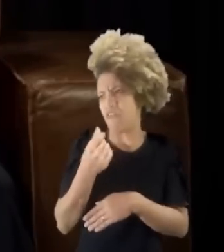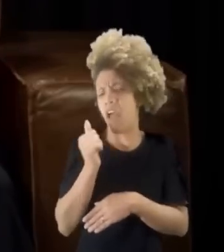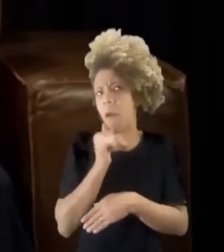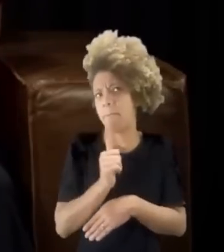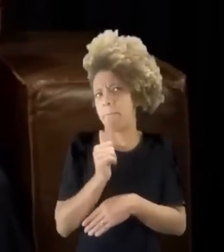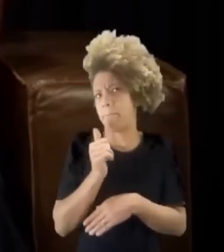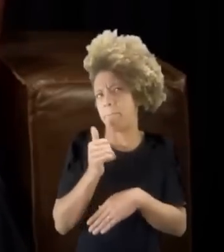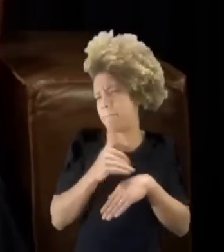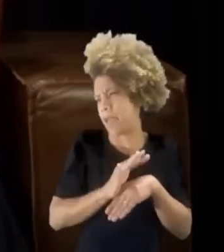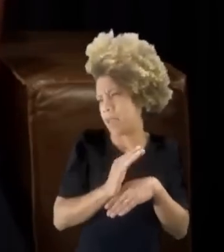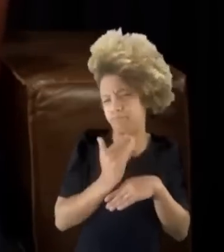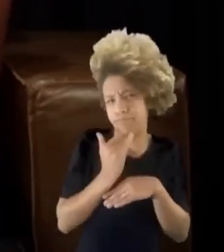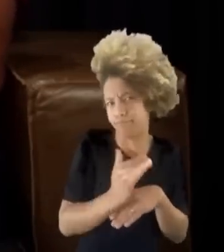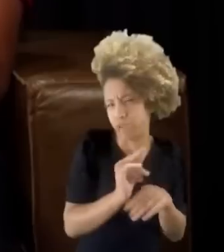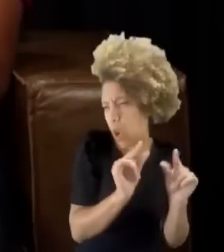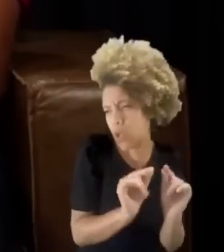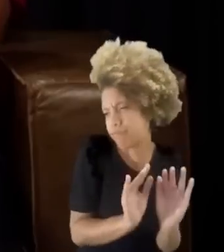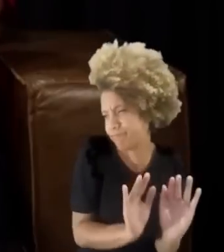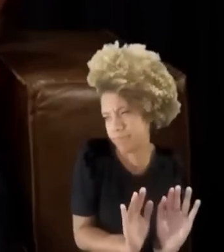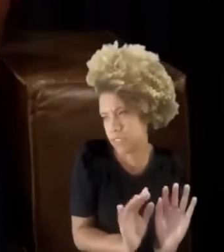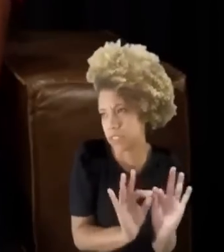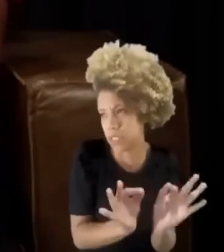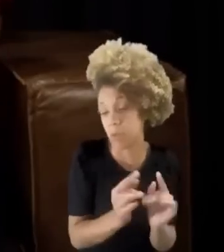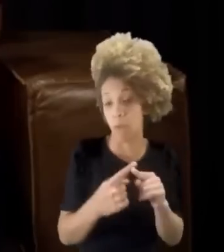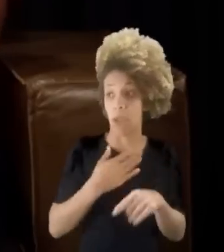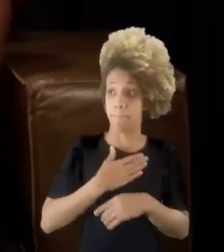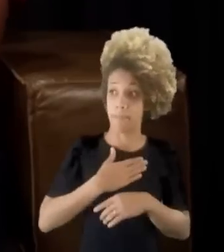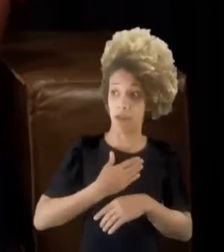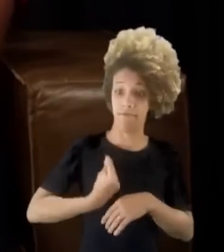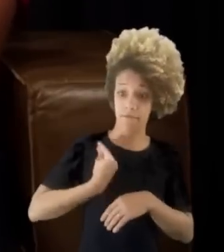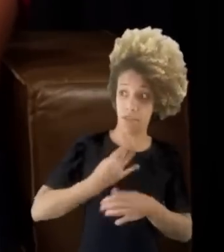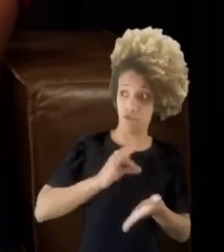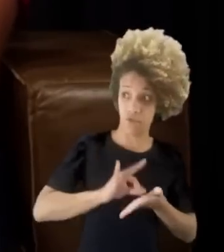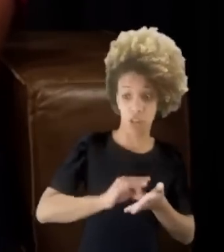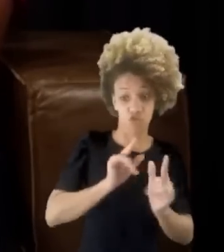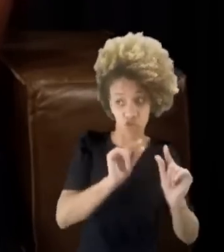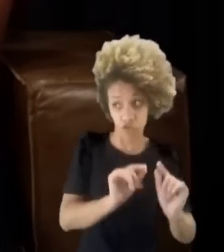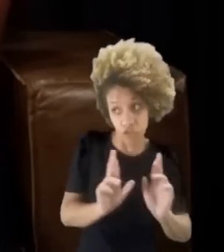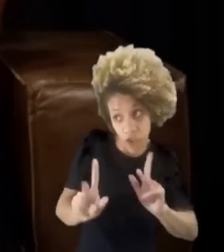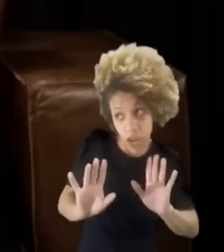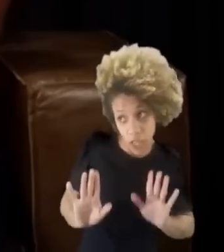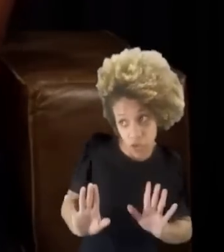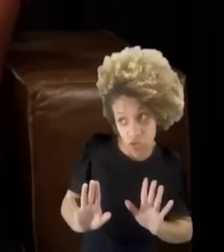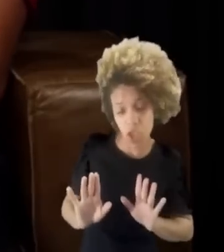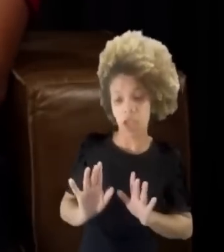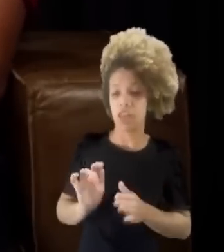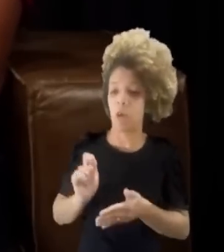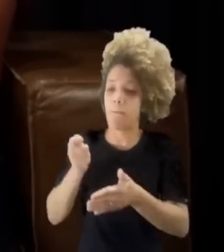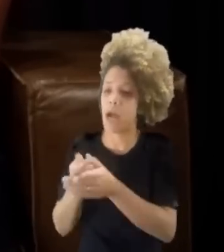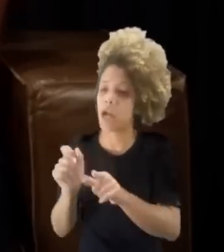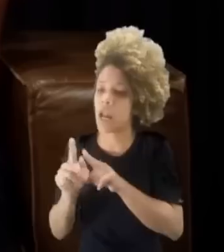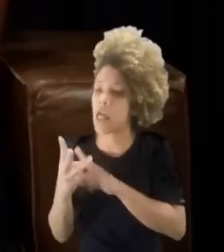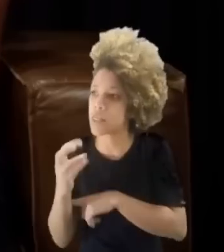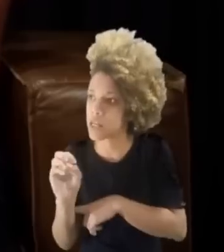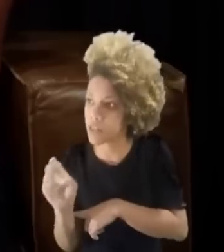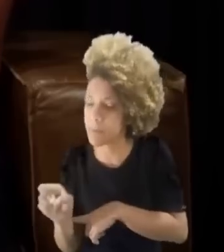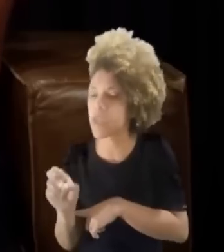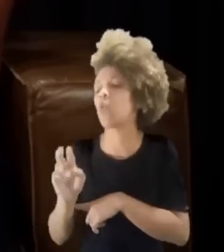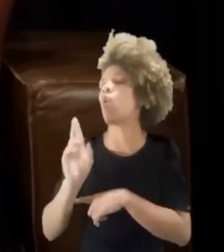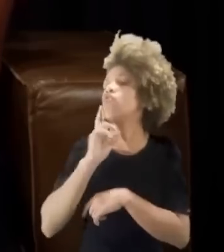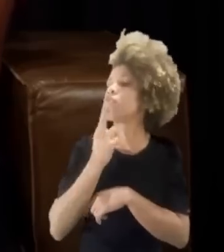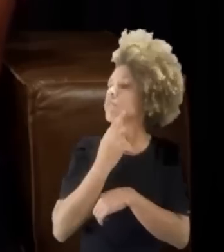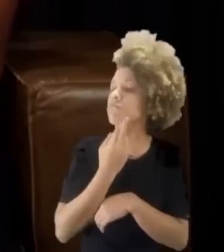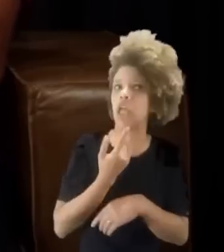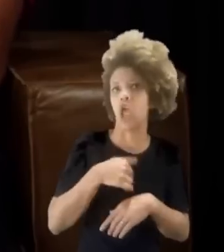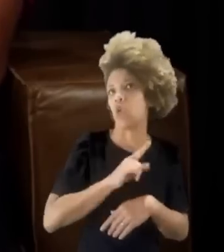coisas bem menores tá ligado mano porque minha realidade nossa realidade ela é bem menor então eu não paga aluguel de 30 mil do estabelecimento